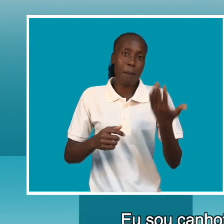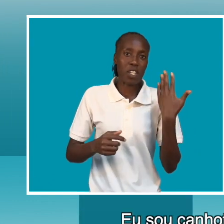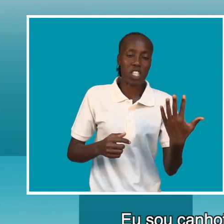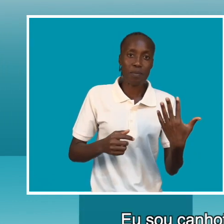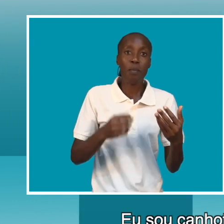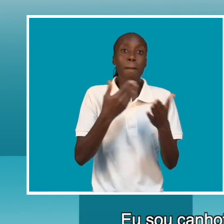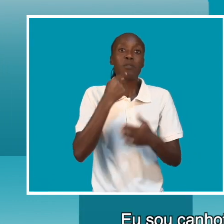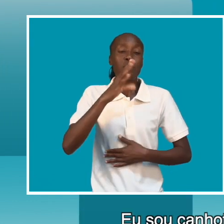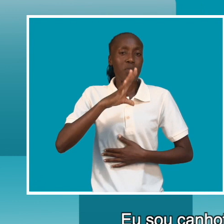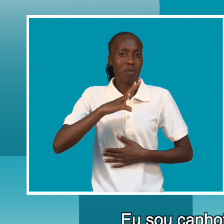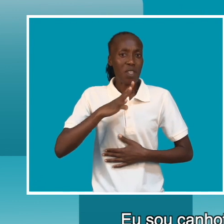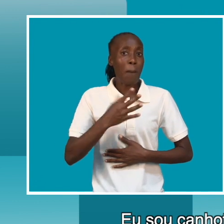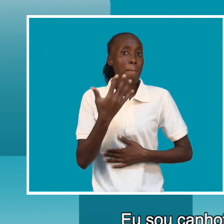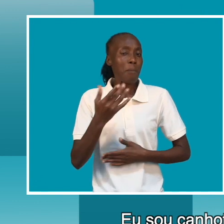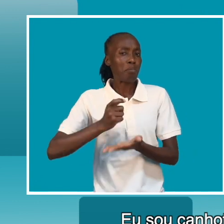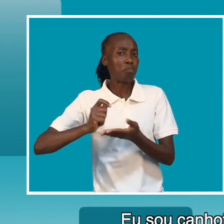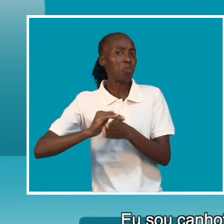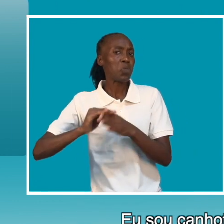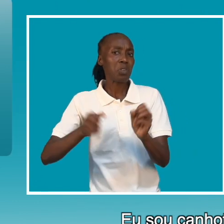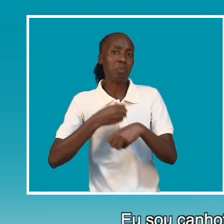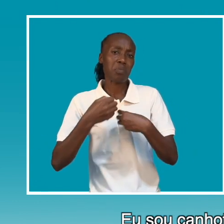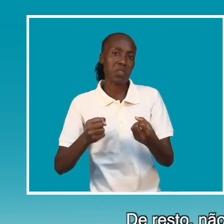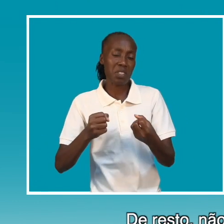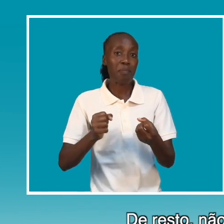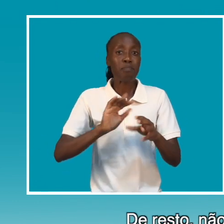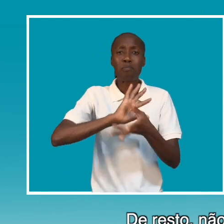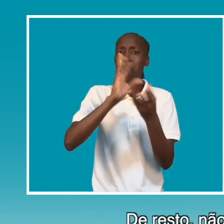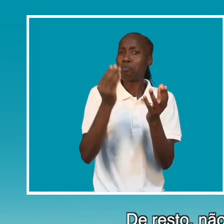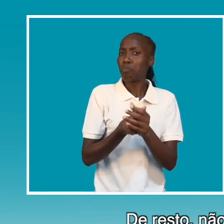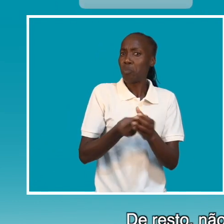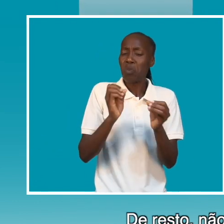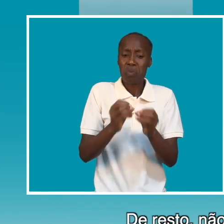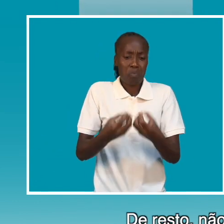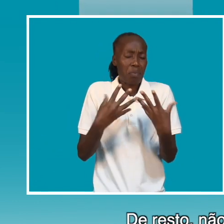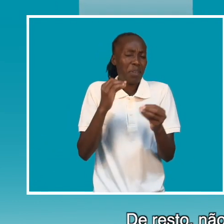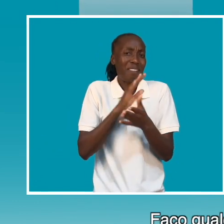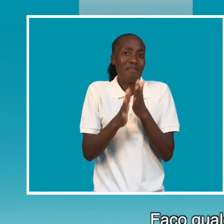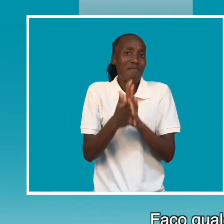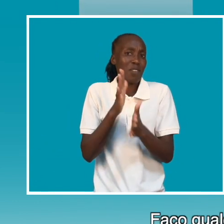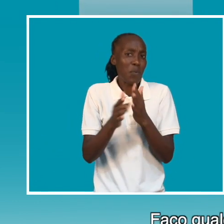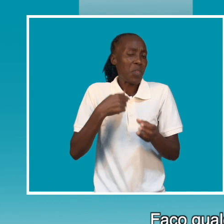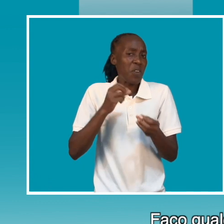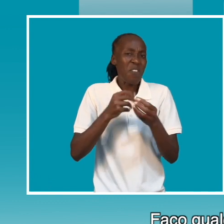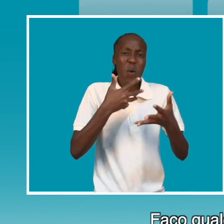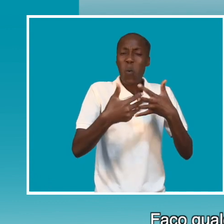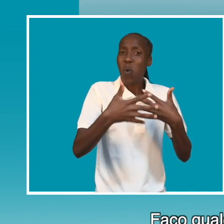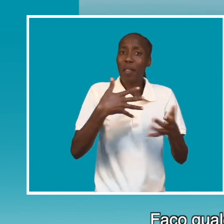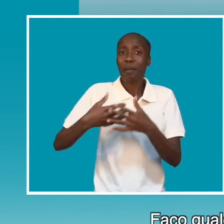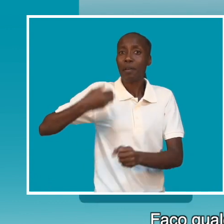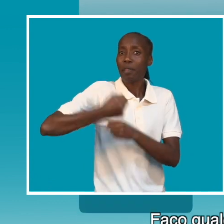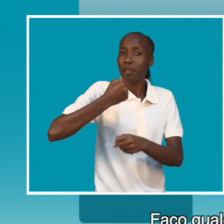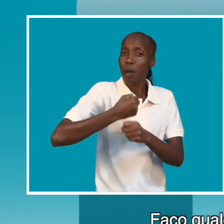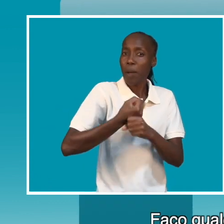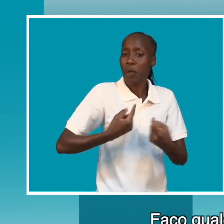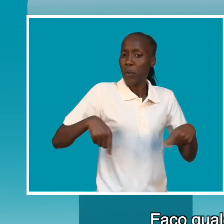canhoto porque infelizmente com a mão direita eu não consigo escrever de resto não me afeta absolutamente em nada faço qualquer tipo